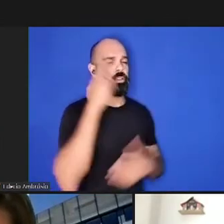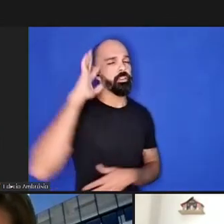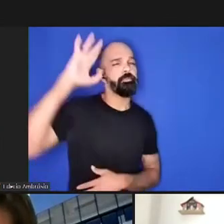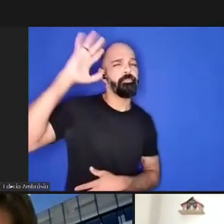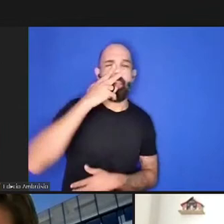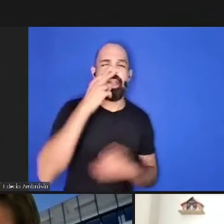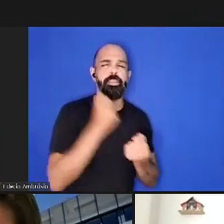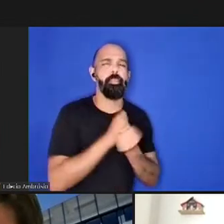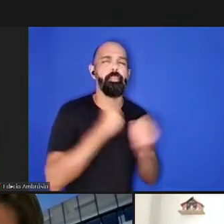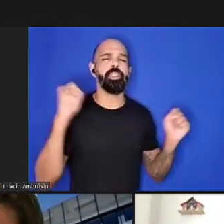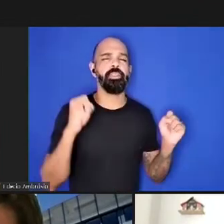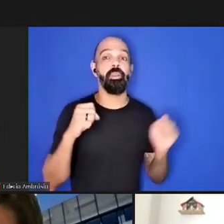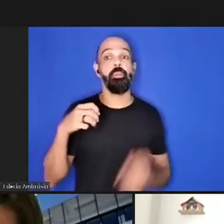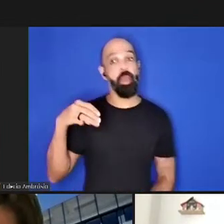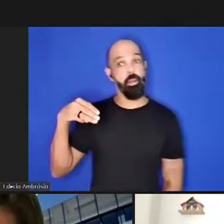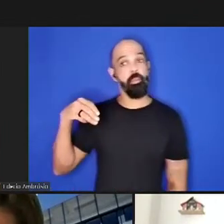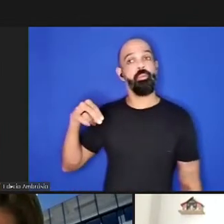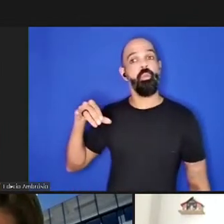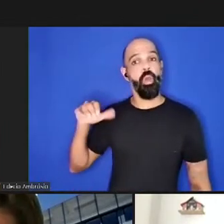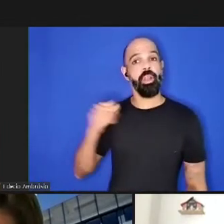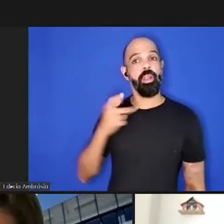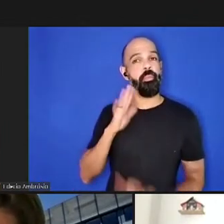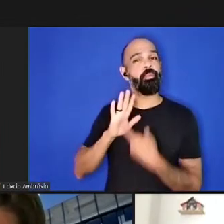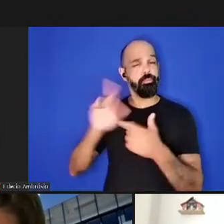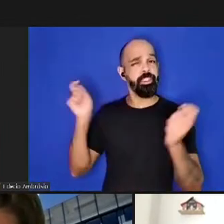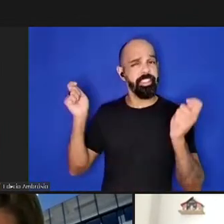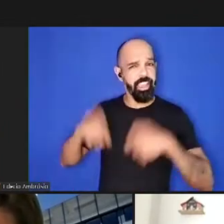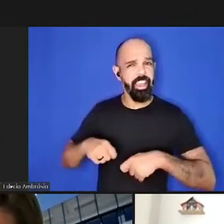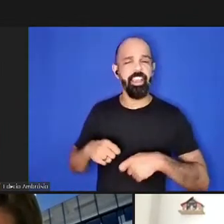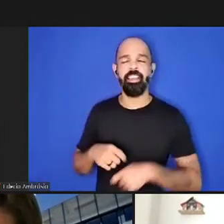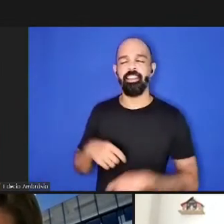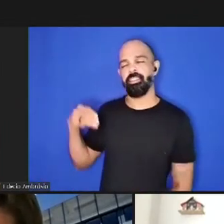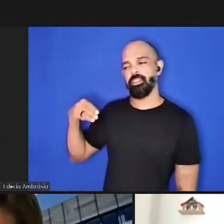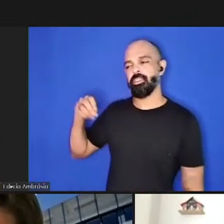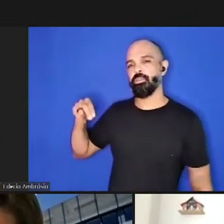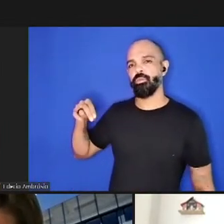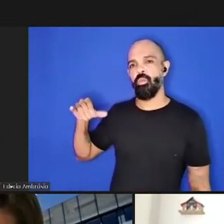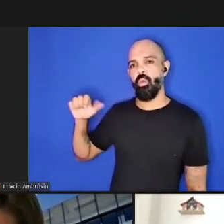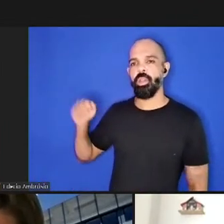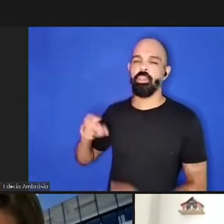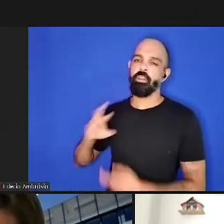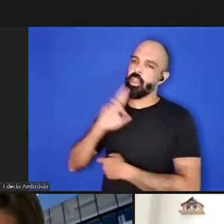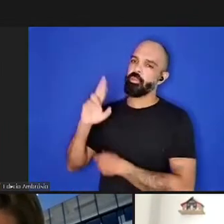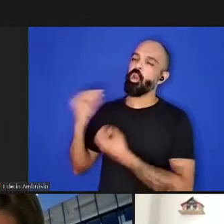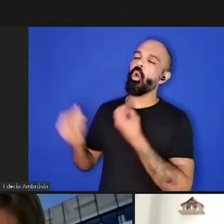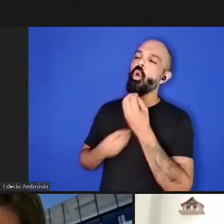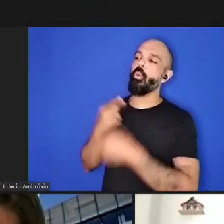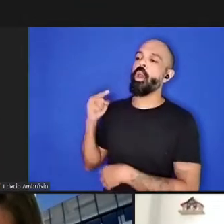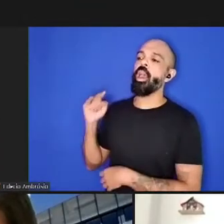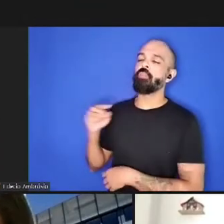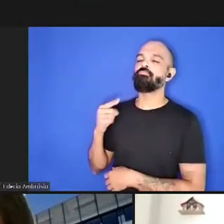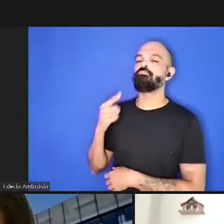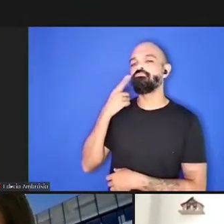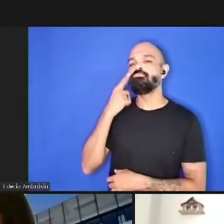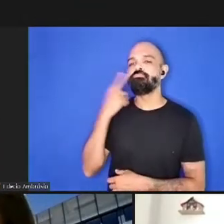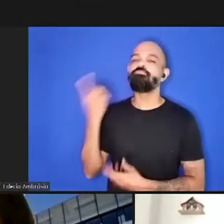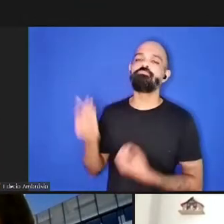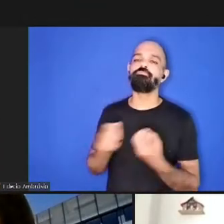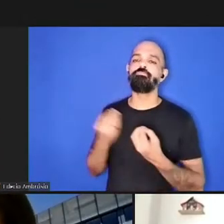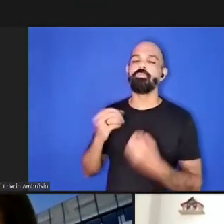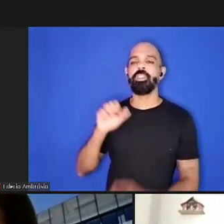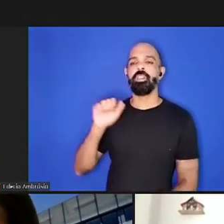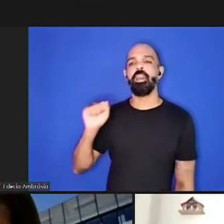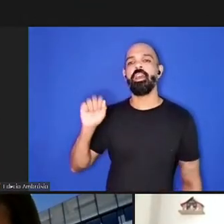Mônica mostrou muito bem que não é bem assim, vou deixar a Mônica discutir, né, como é que ela vê esse lado da Fundação Alexander von Humboldt